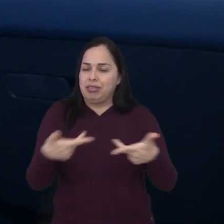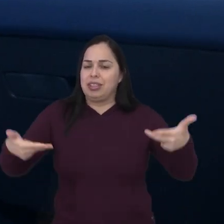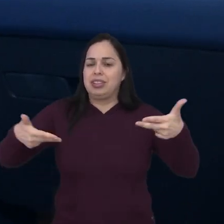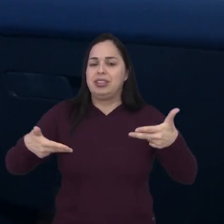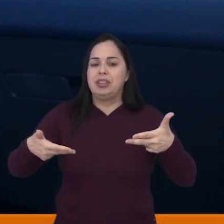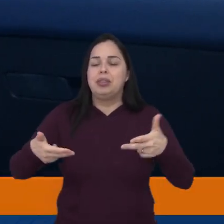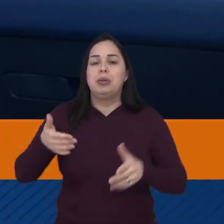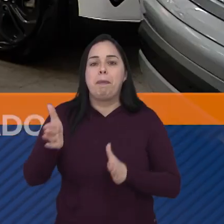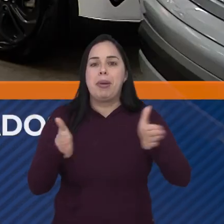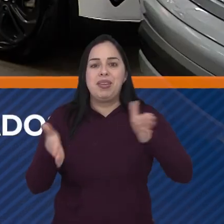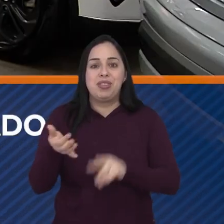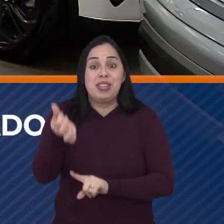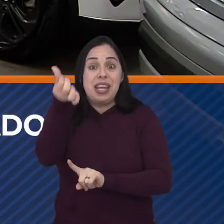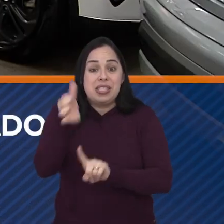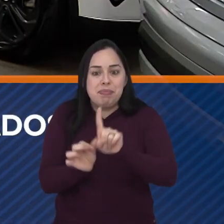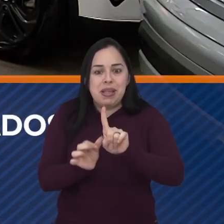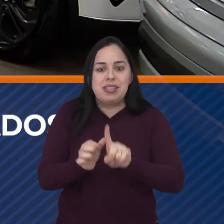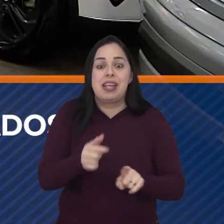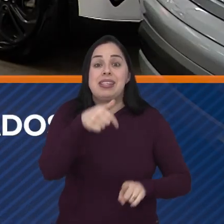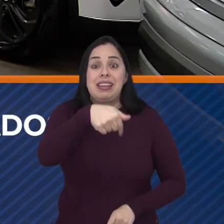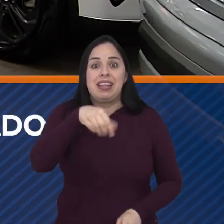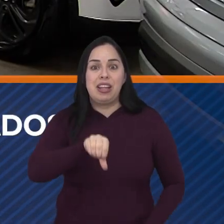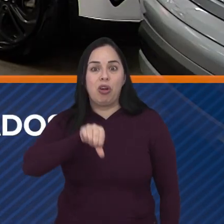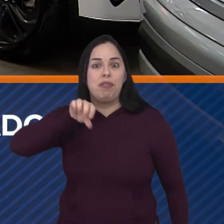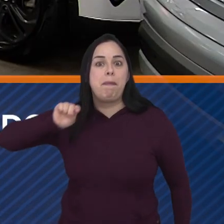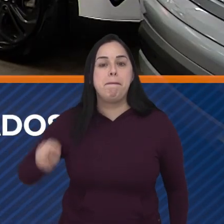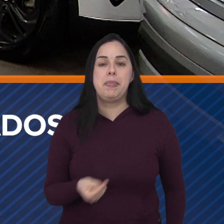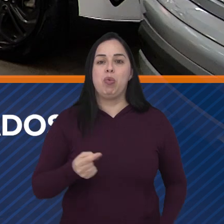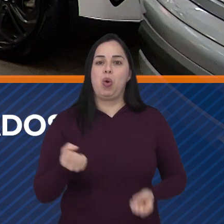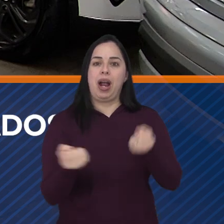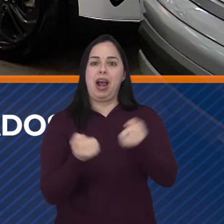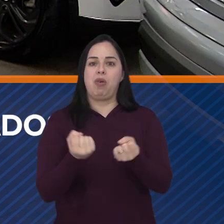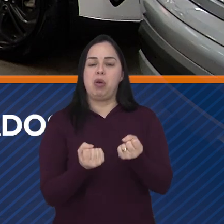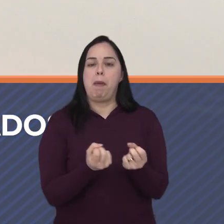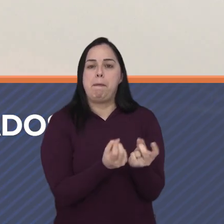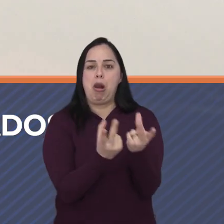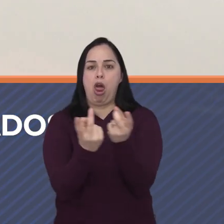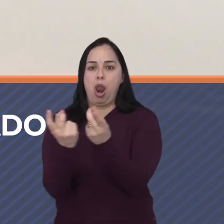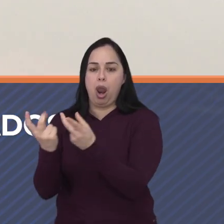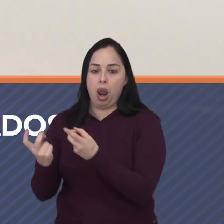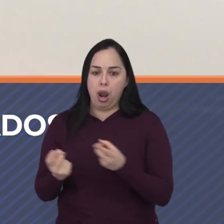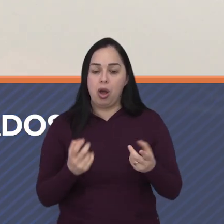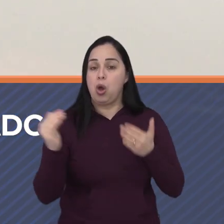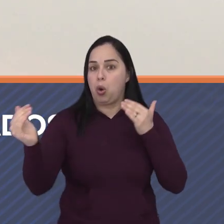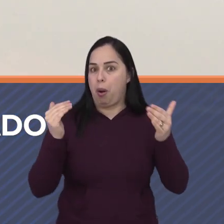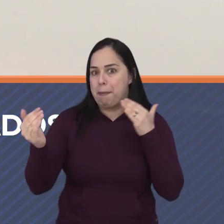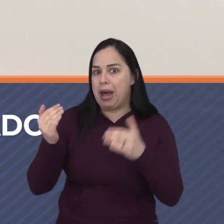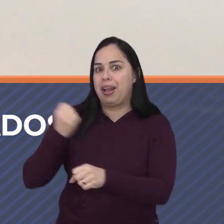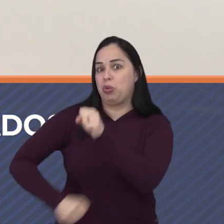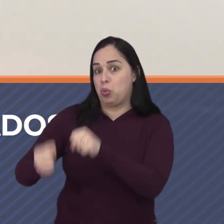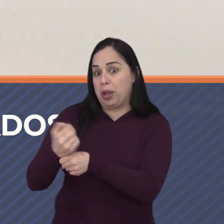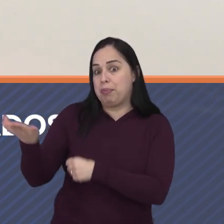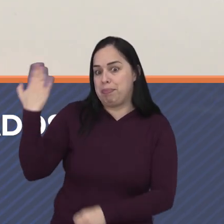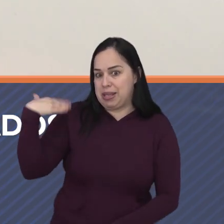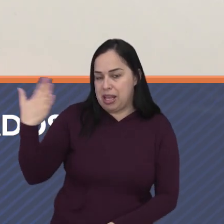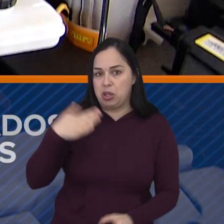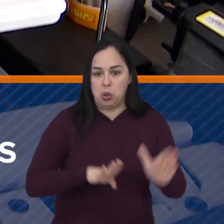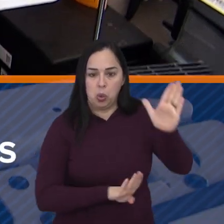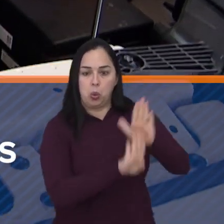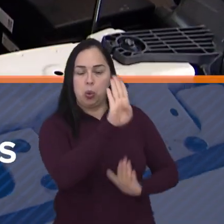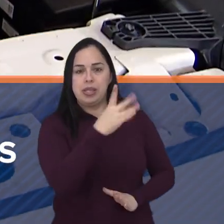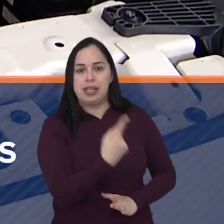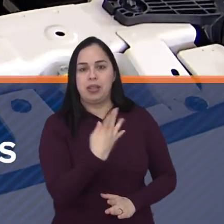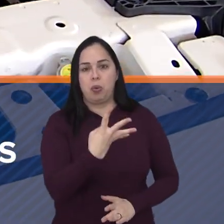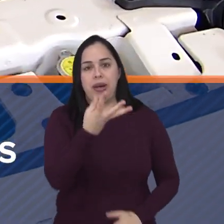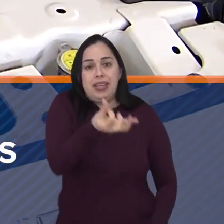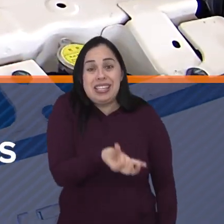primeiros 6 meses do ano foram 79 mil carros elétricos emplacados. Em comparação com 2023, o